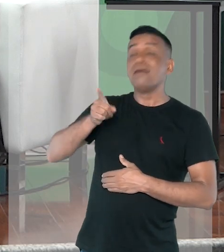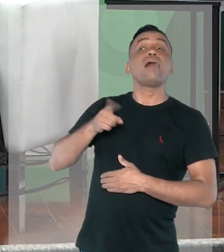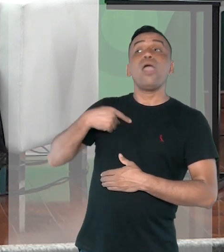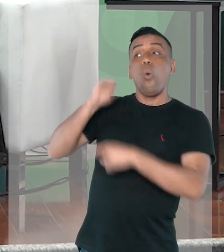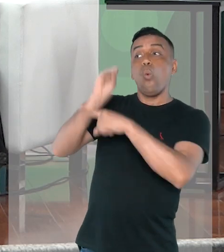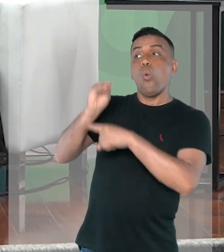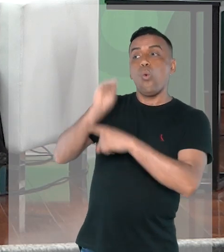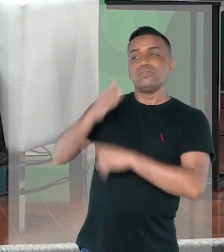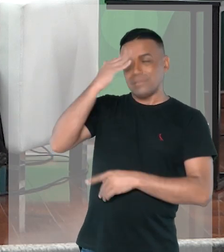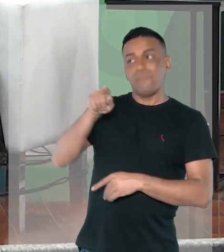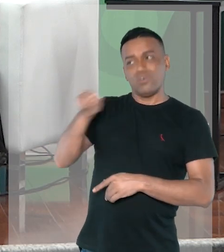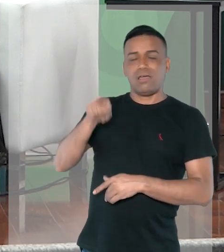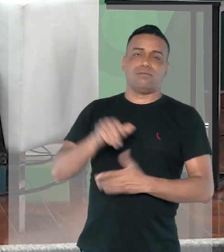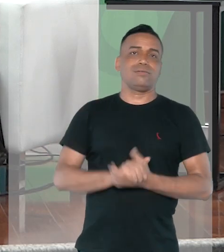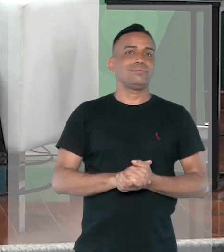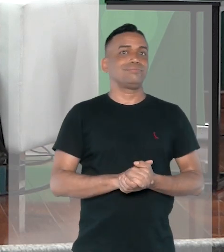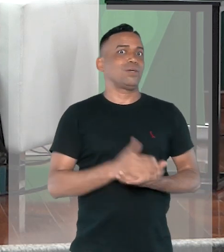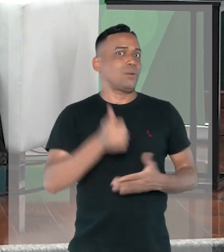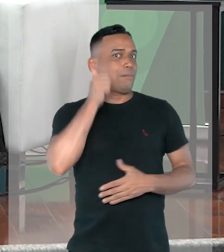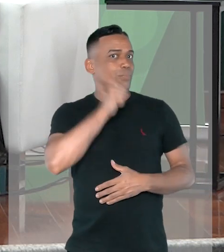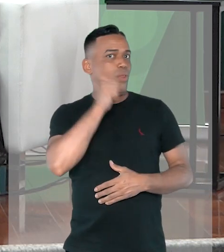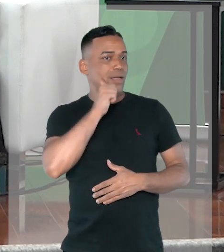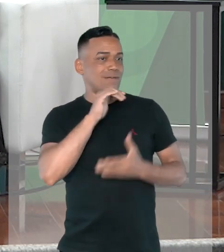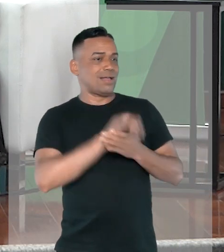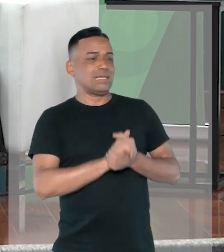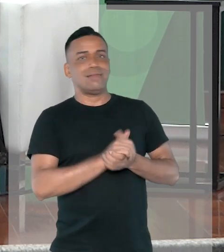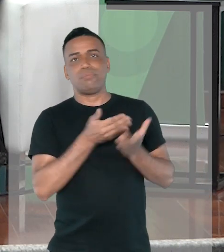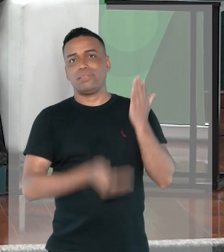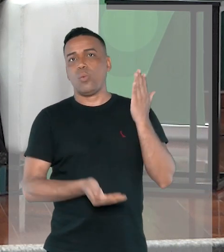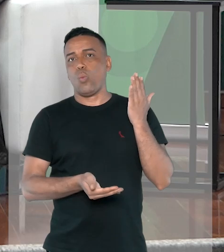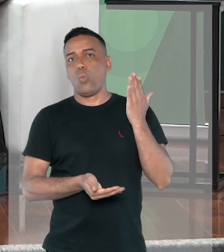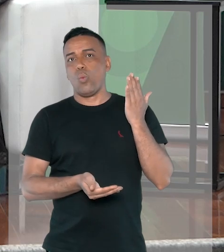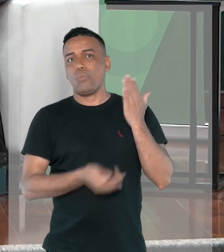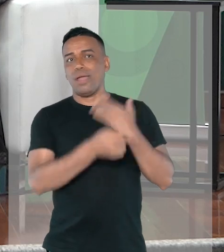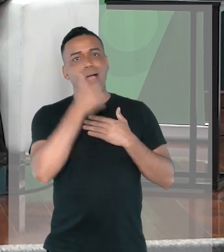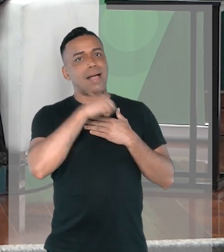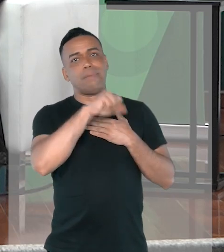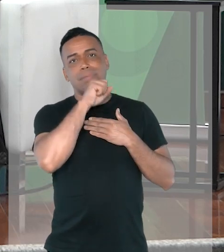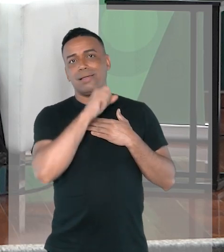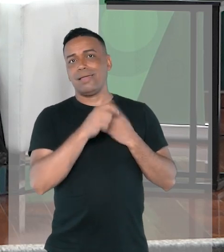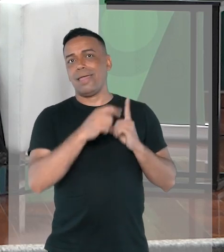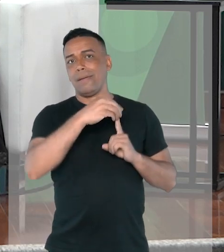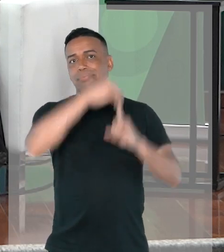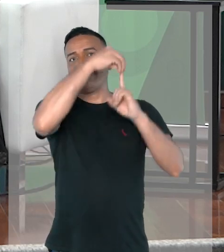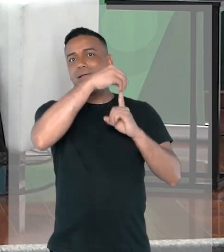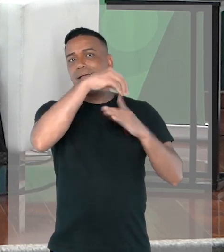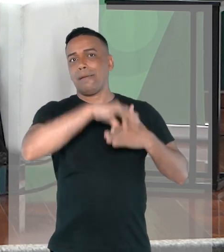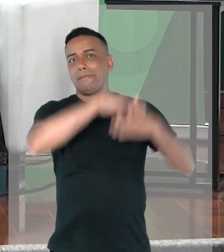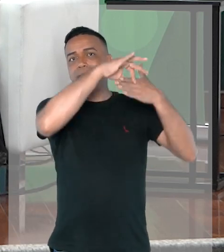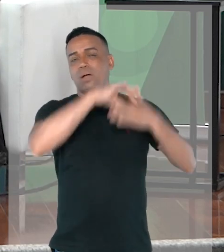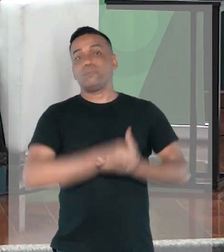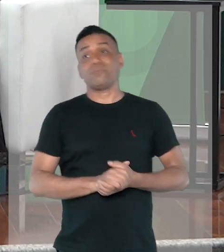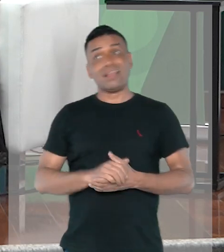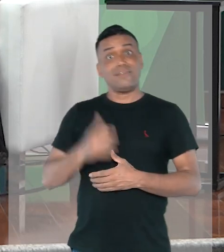mamãe. Então, a noiva já sabe que ela vai perder. Essa ela já perdeu para a mãe dele. Essa é a primeira coisa. Aí vem a